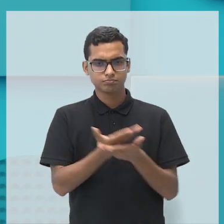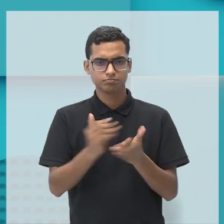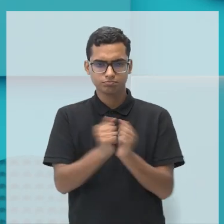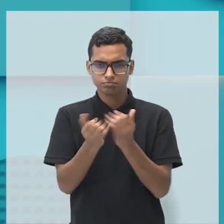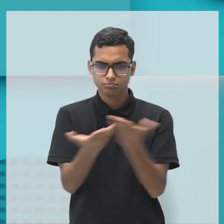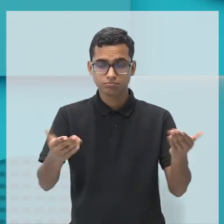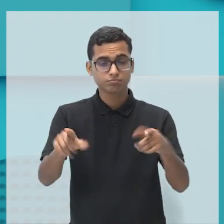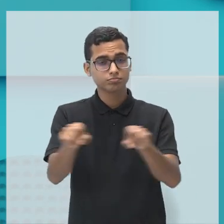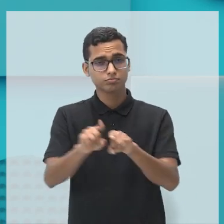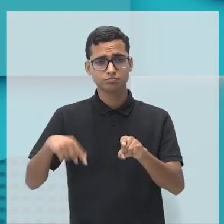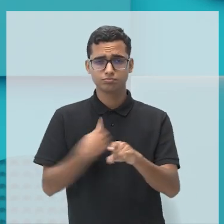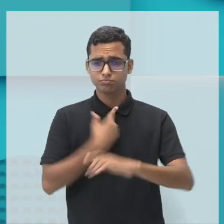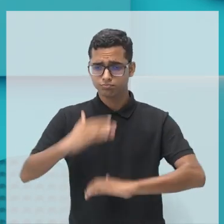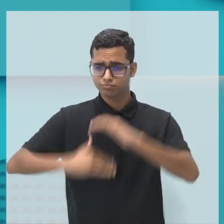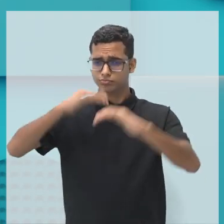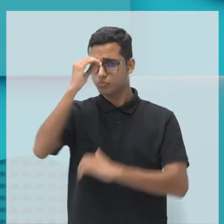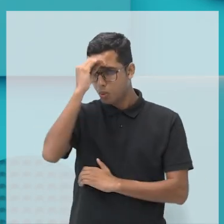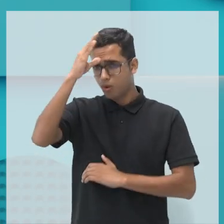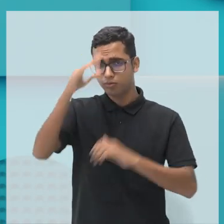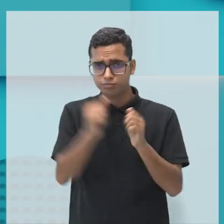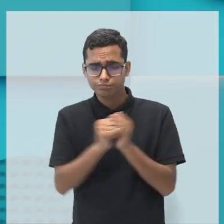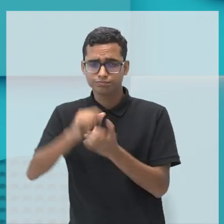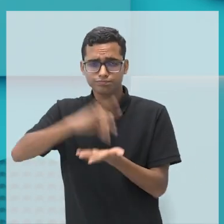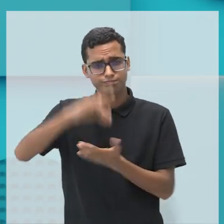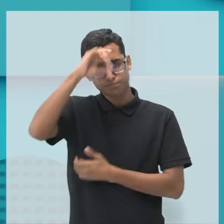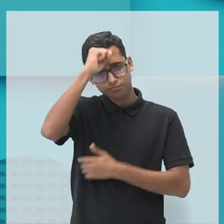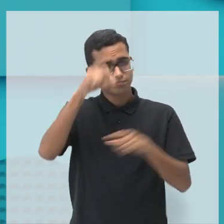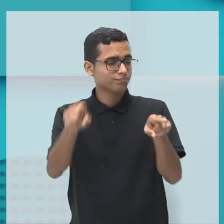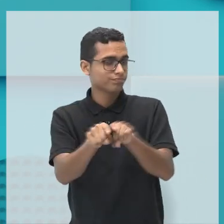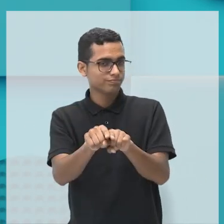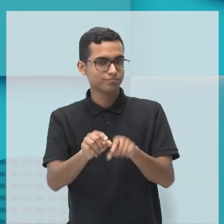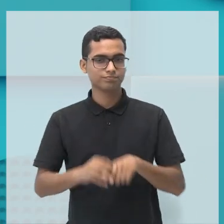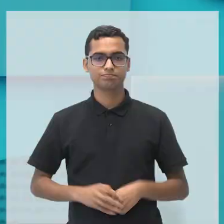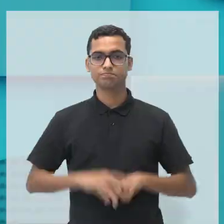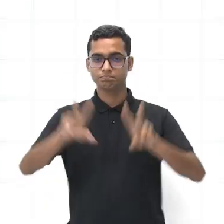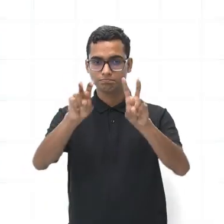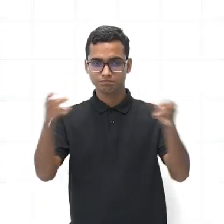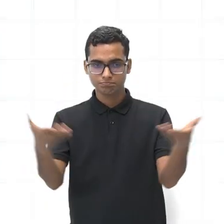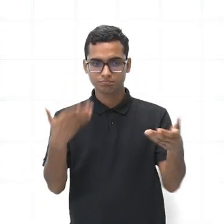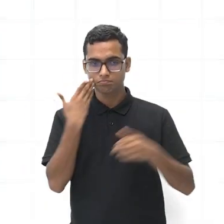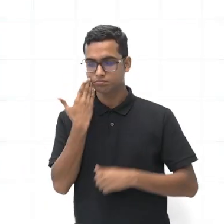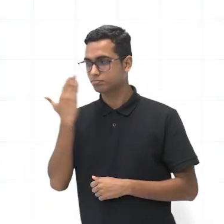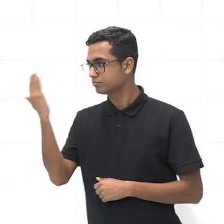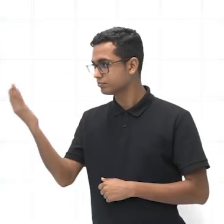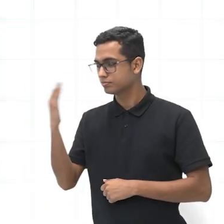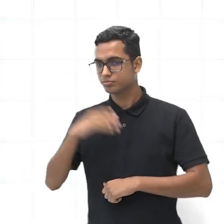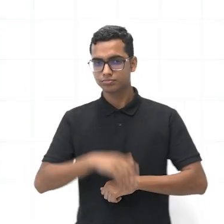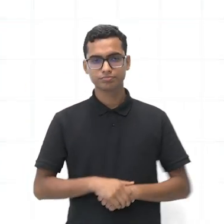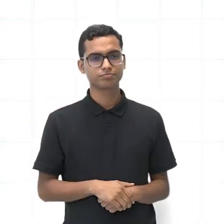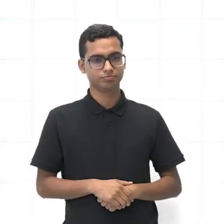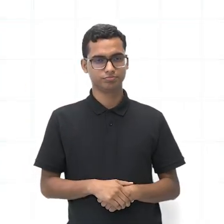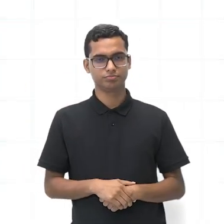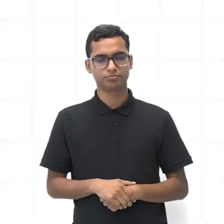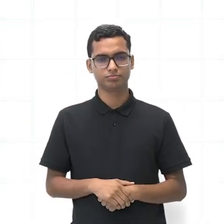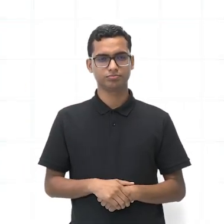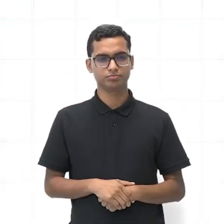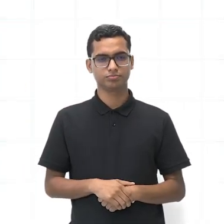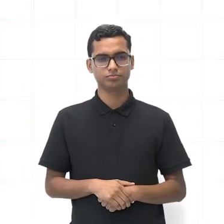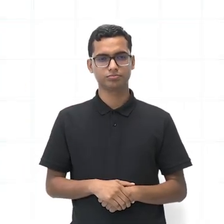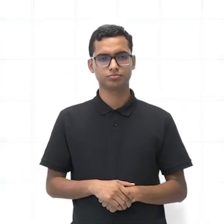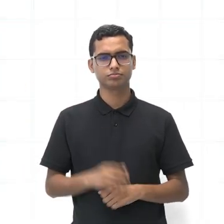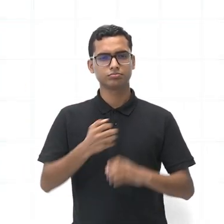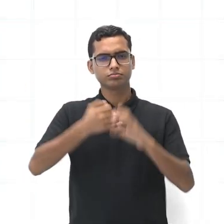aula onde nós vamos construir muito conhecimento juntos. Vamos ver o que nós temos por objeto de conhecimento para esta aula? Bom, nós vamos falar